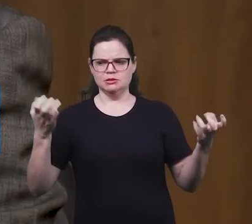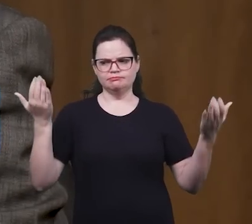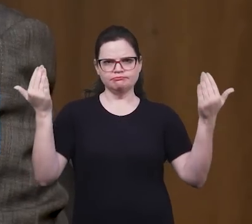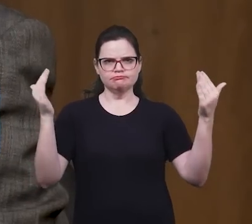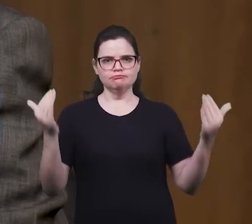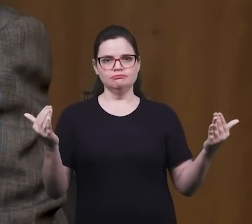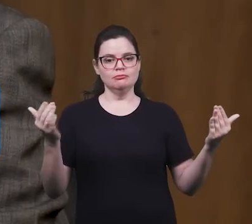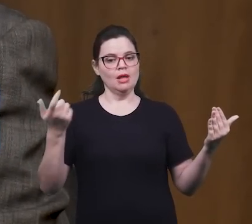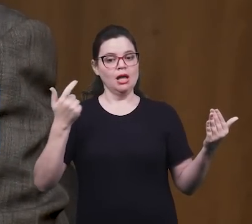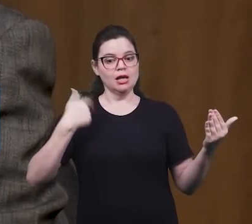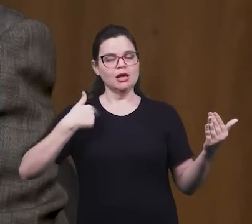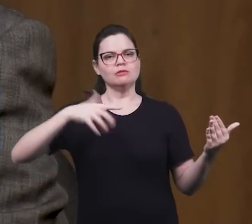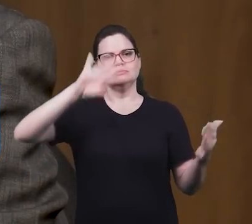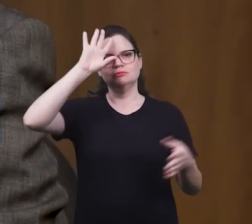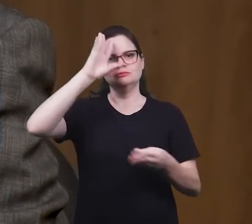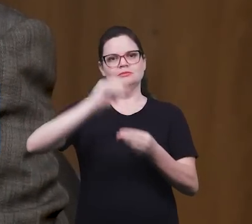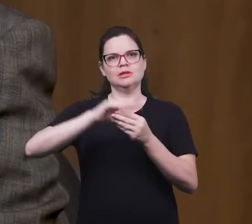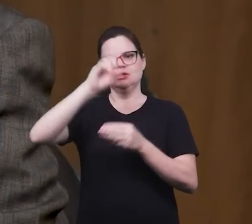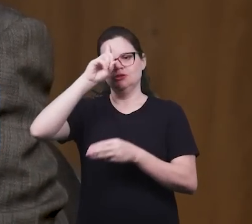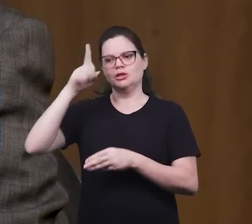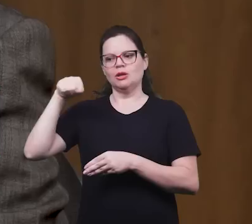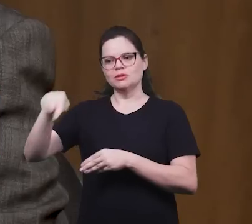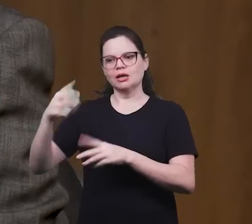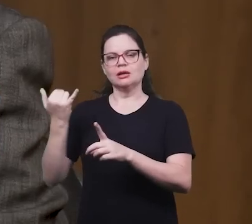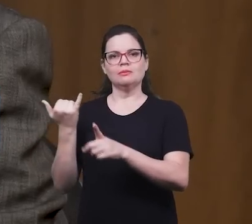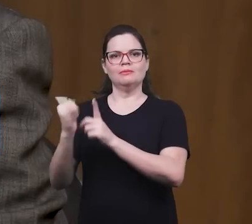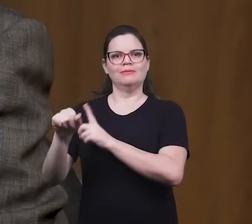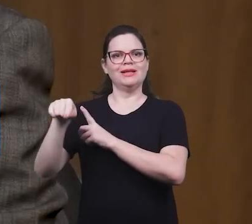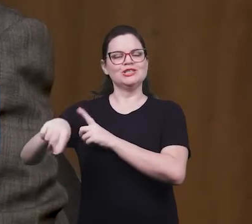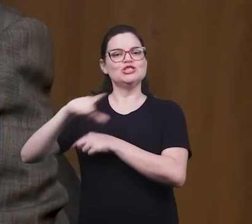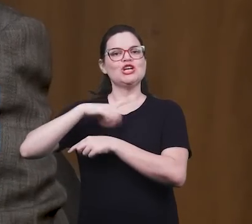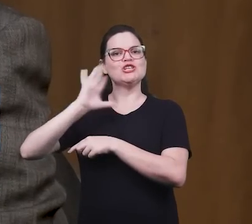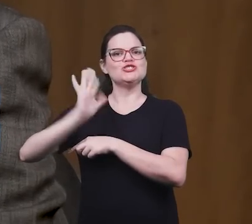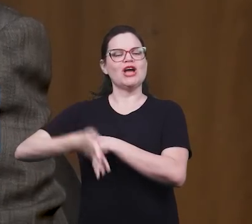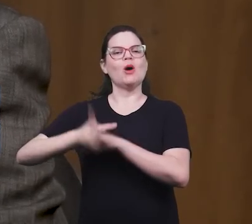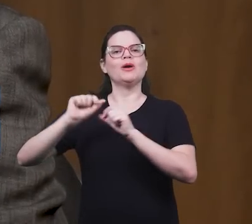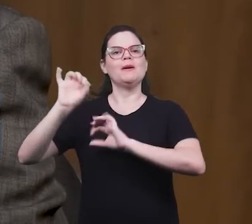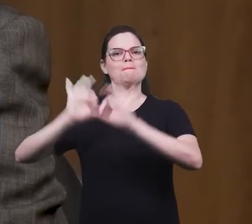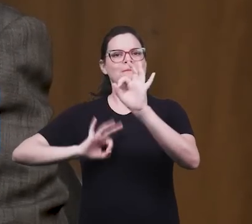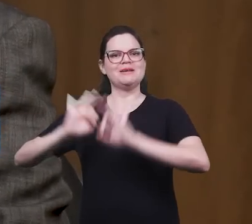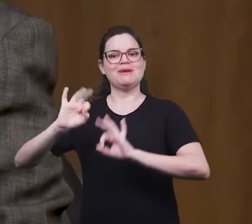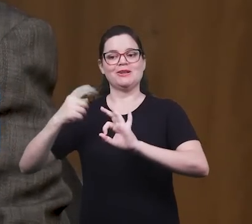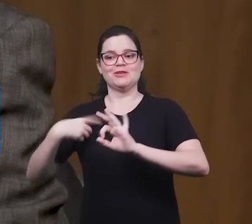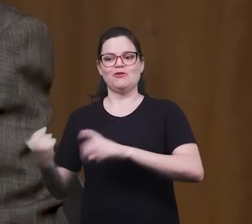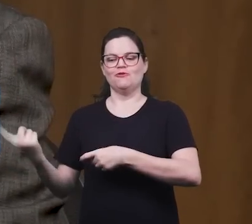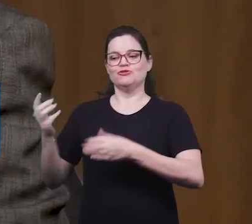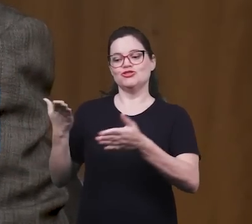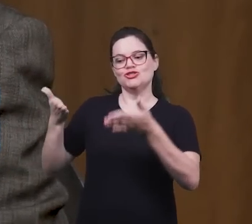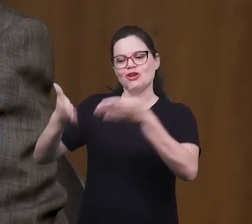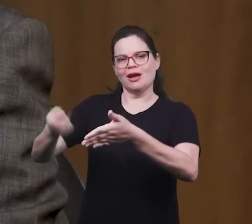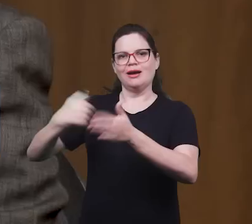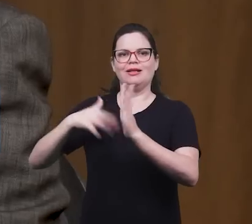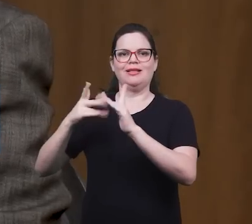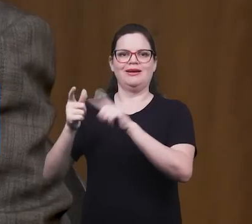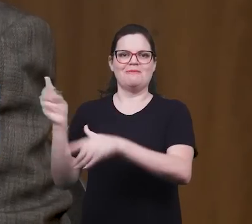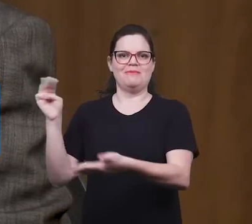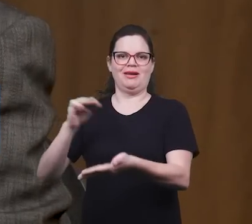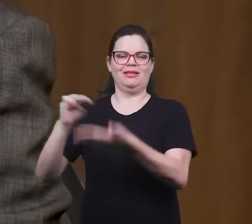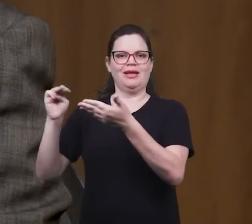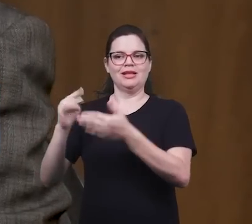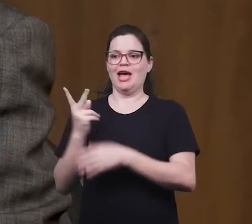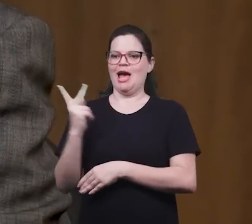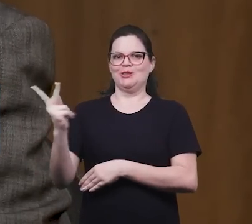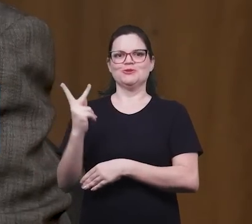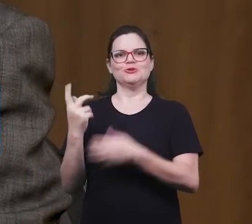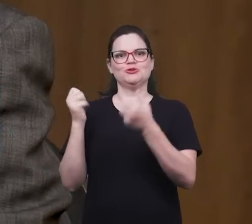na igreja várias vezes por profecia, e estava me preparando para eu poder vir, e realmente quando eu vim, viemos juntos, eu e ela juntos, e